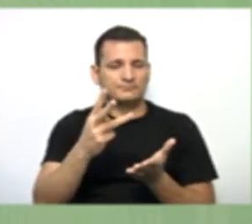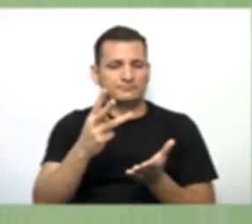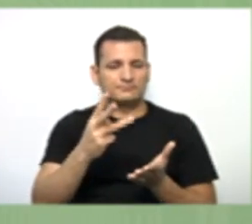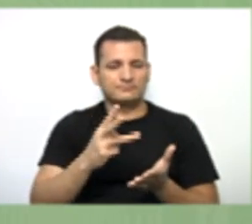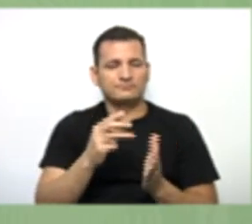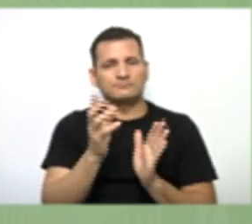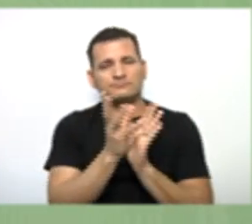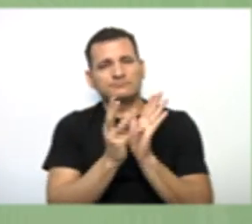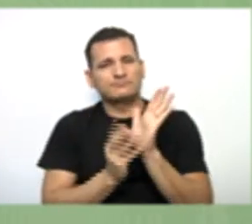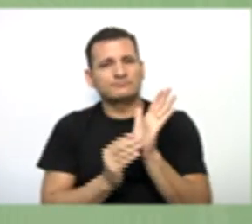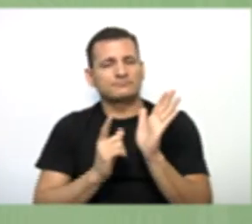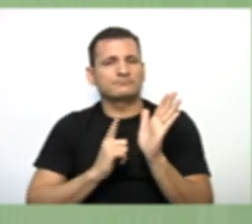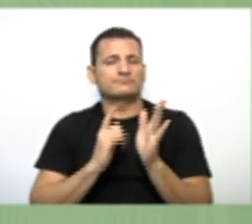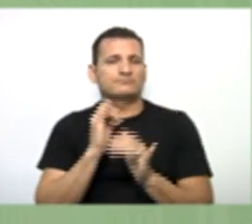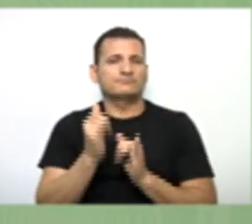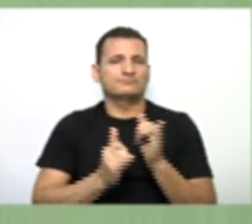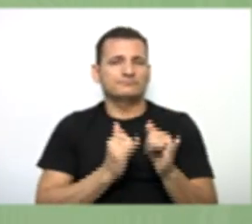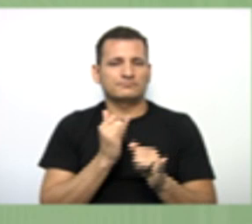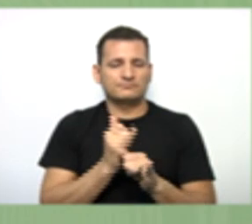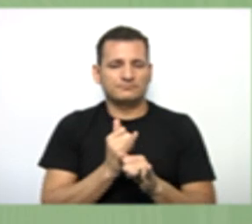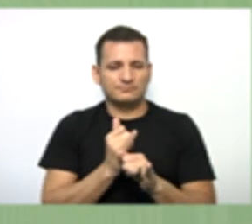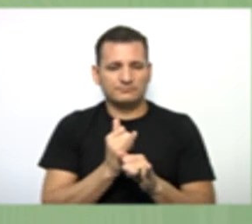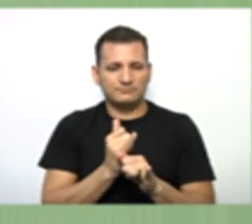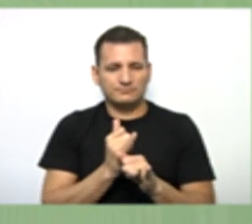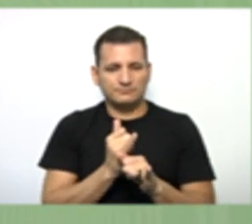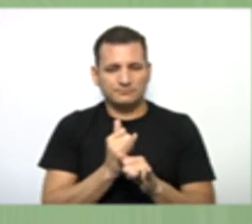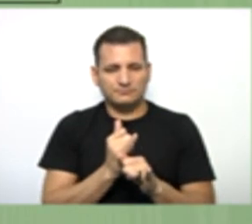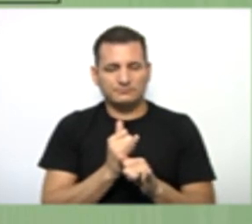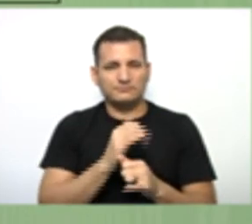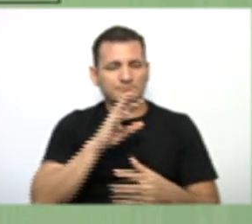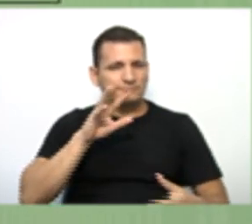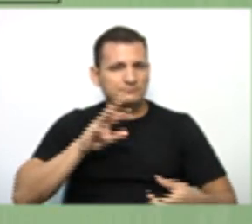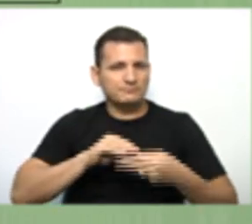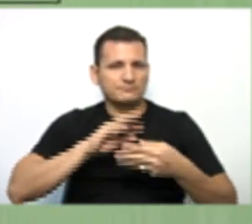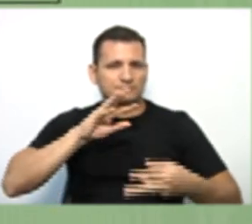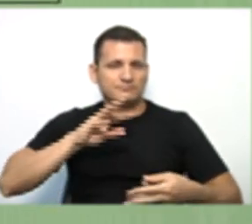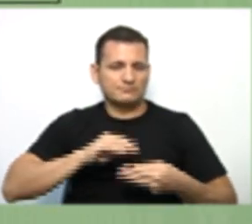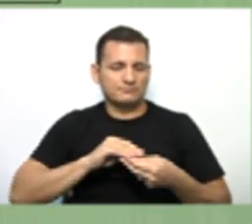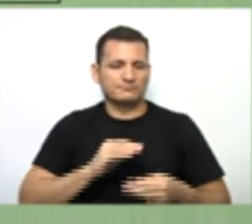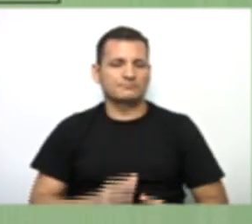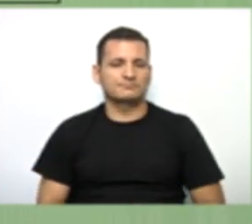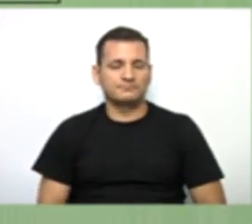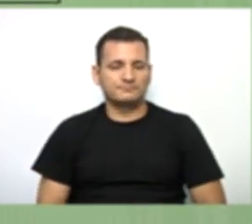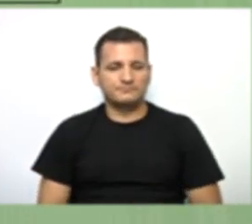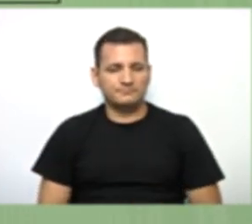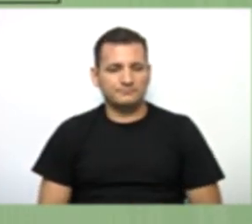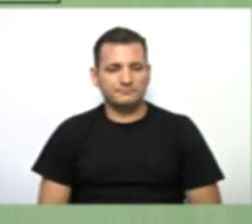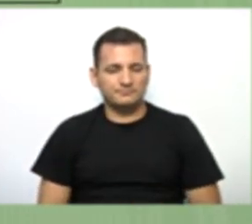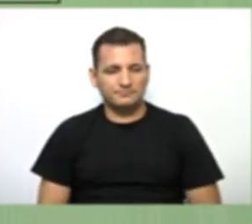muito conteúdo na internet aí para a gente estar complementando o conhecimento. Né?